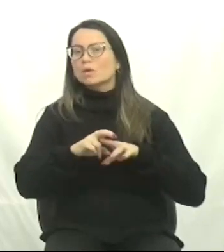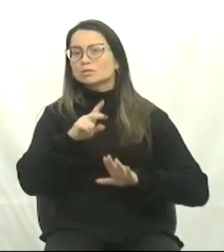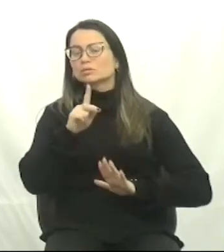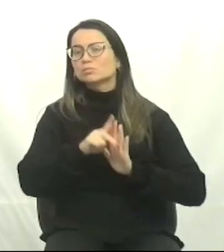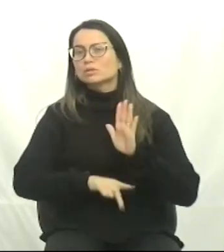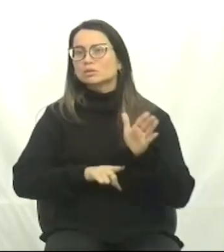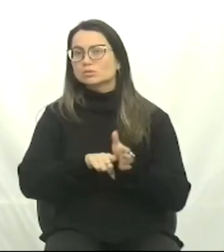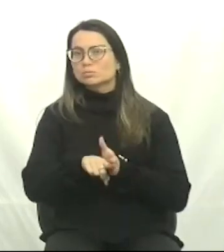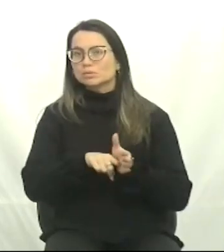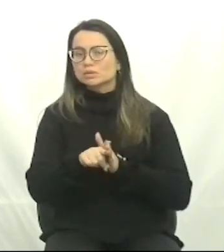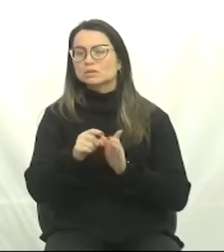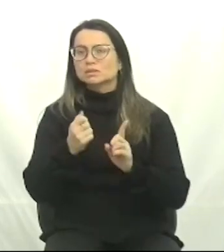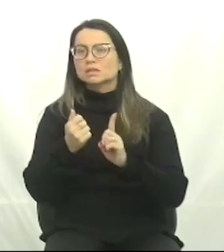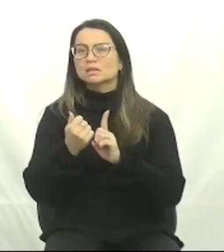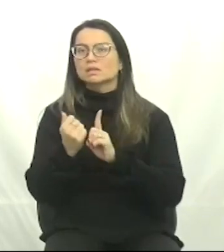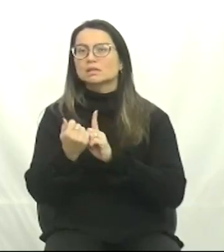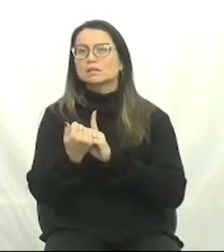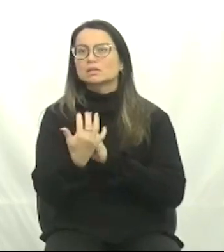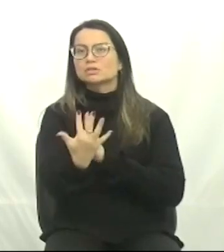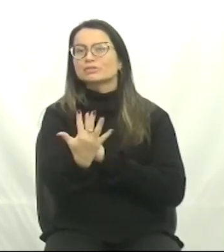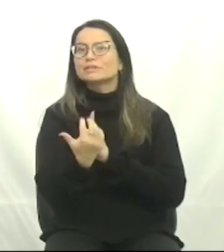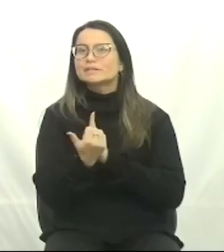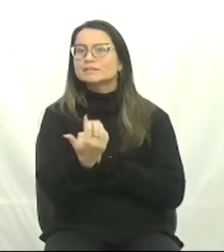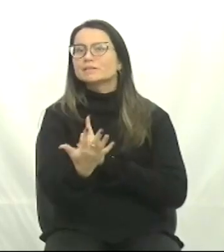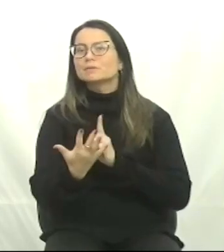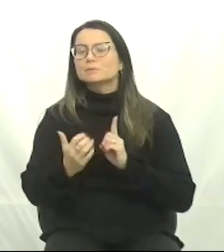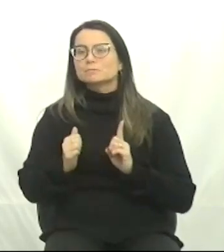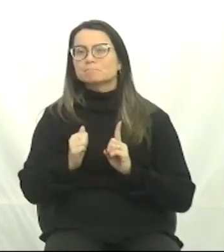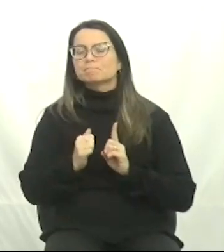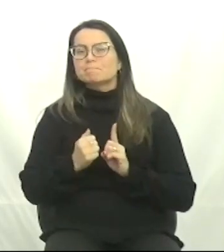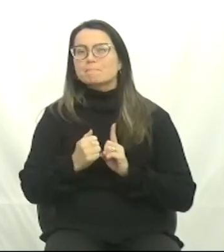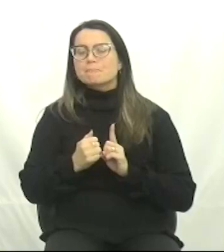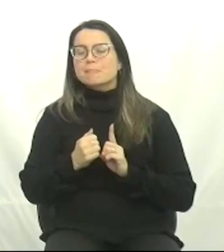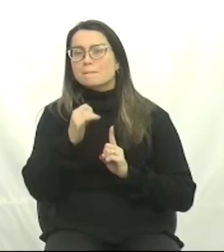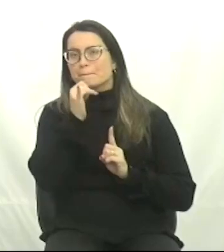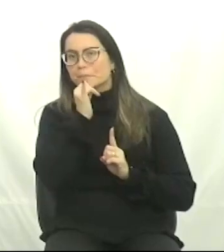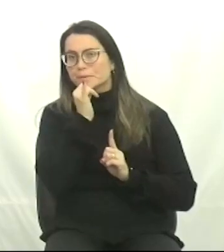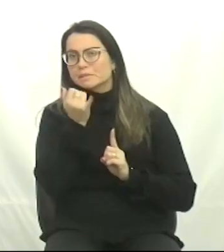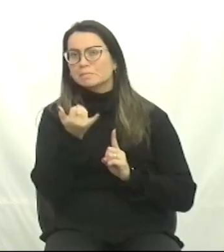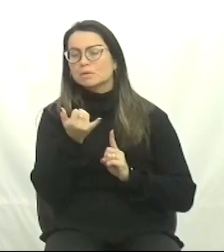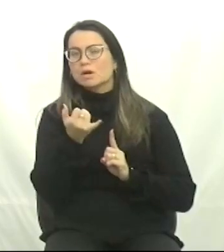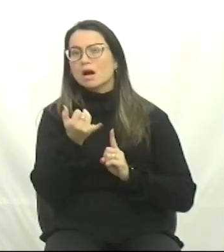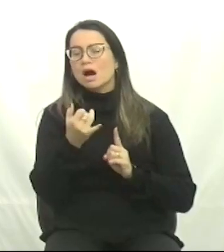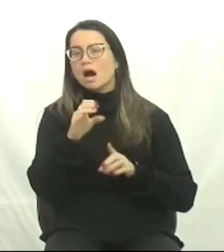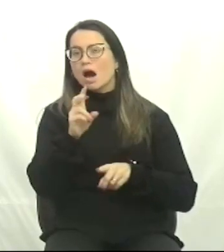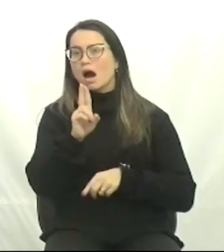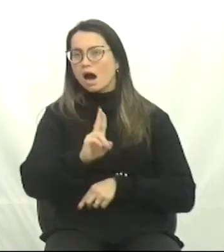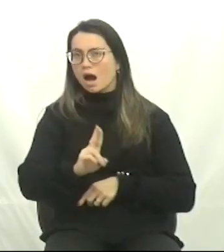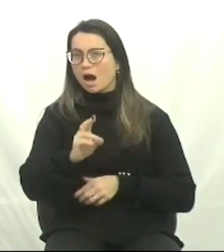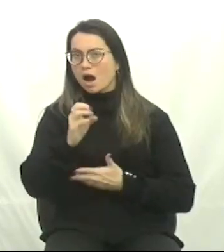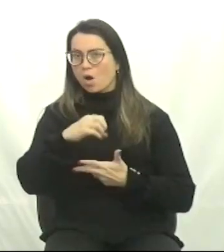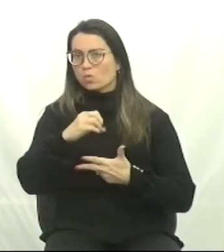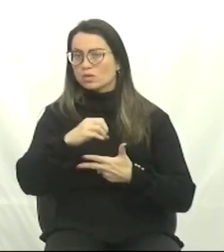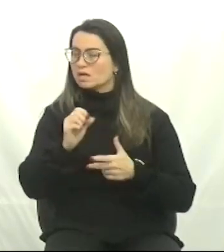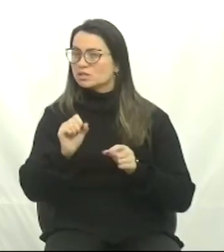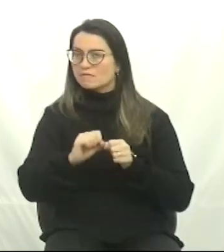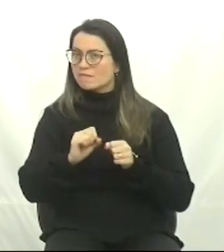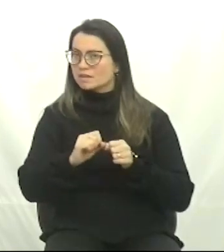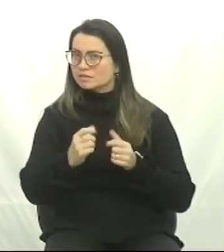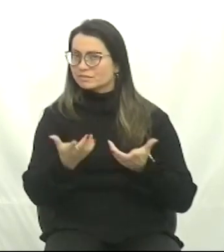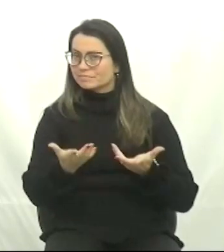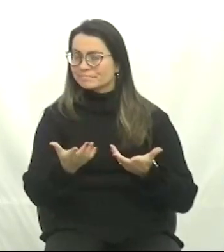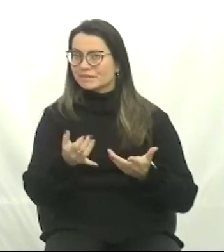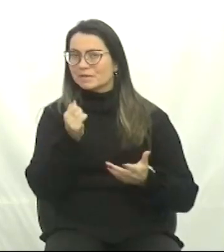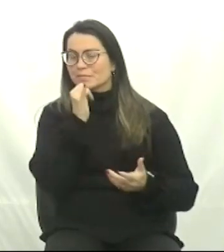extensão, como, por exemplo, a nossa Unesc faz, de maneira aguerrida e competente. Só para citar, vou citar o caso da